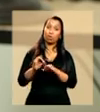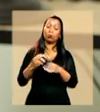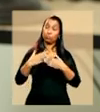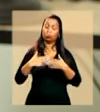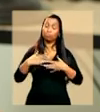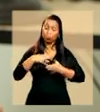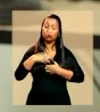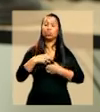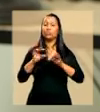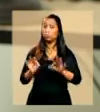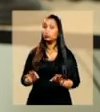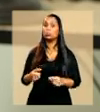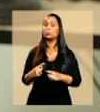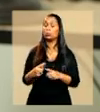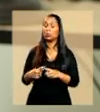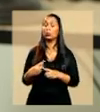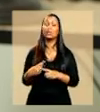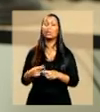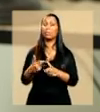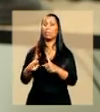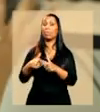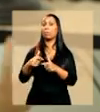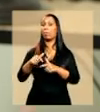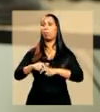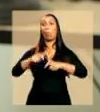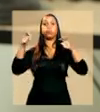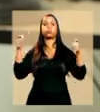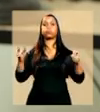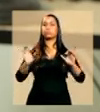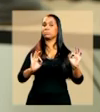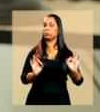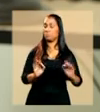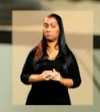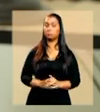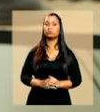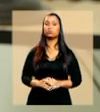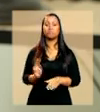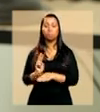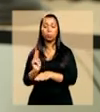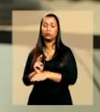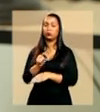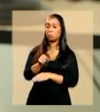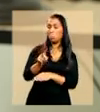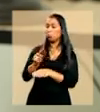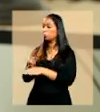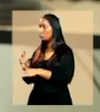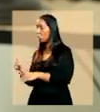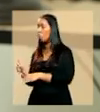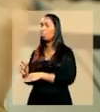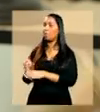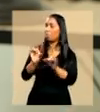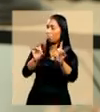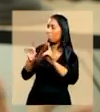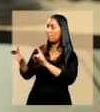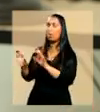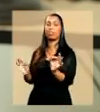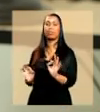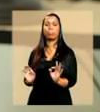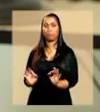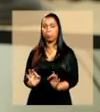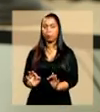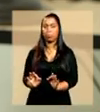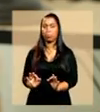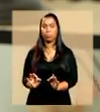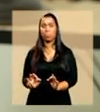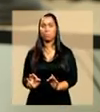forma tranquila, de uma forma justa, para não causar um problema ainda maior, né? Não protegendo nenhum, não dando mérito, né?